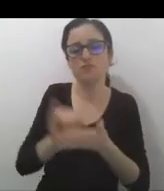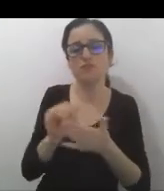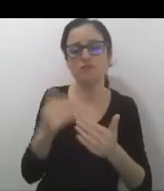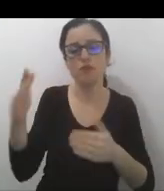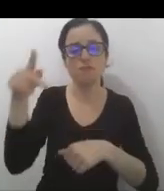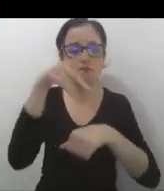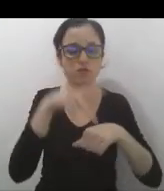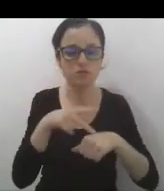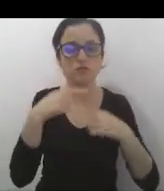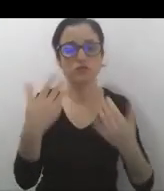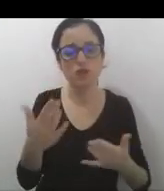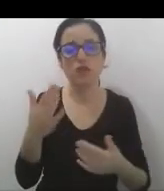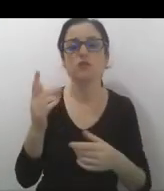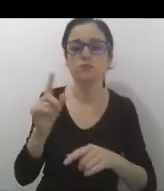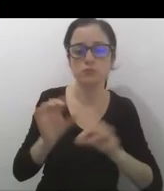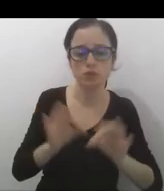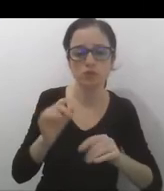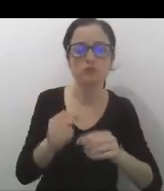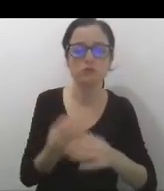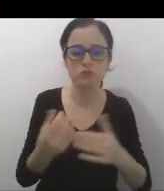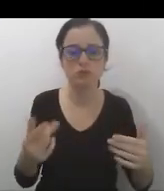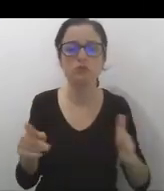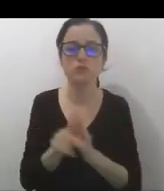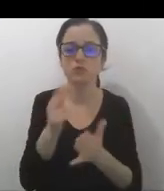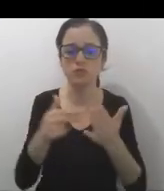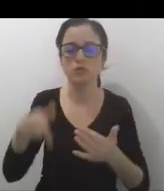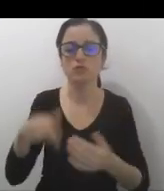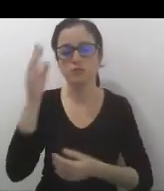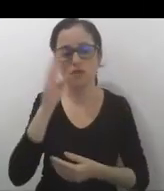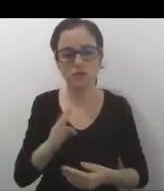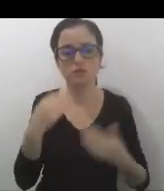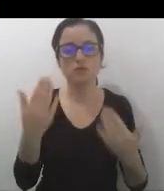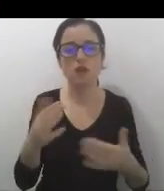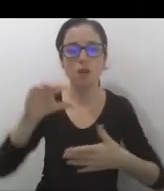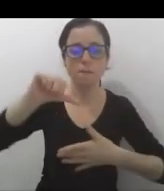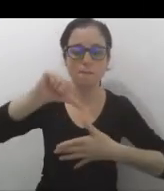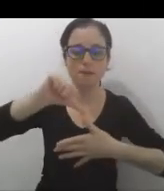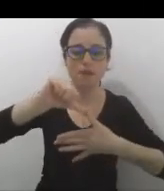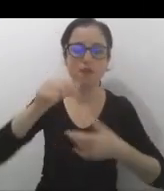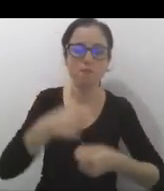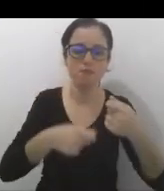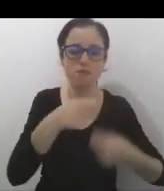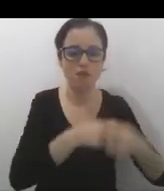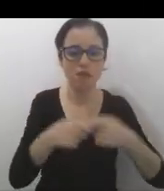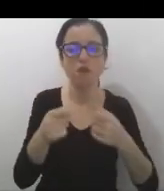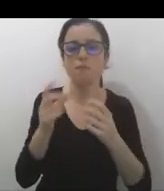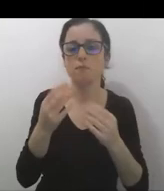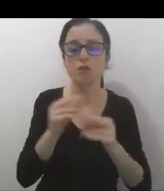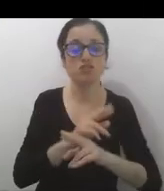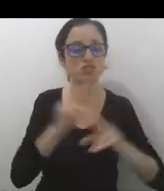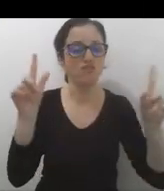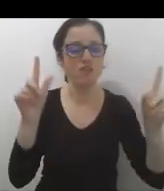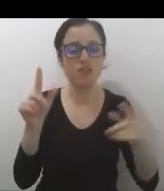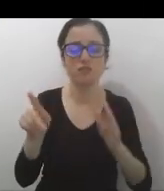que é bastante diferente do mercado estadunidense ou do mercado europeu. Nessa área, pelo menos, de bomba de gasolina. Está vendo? Na área